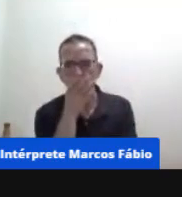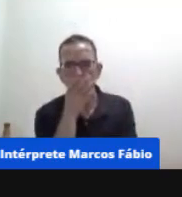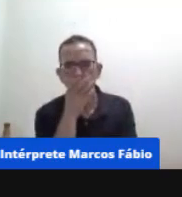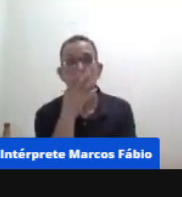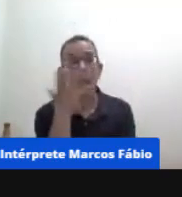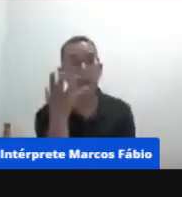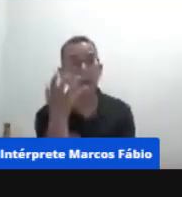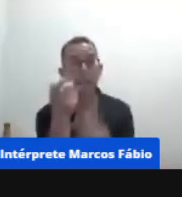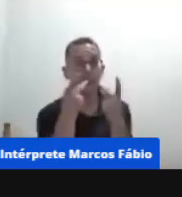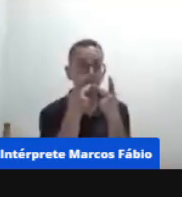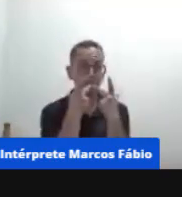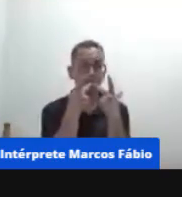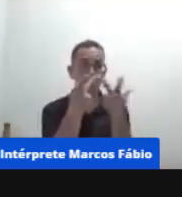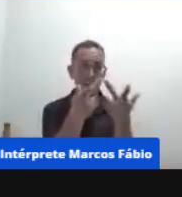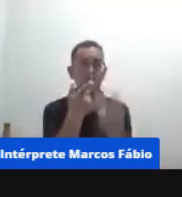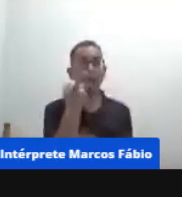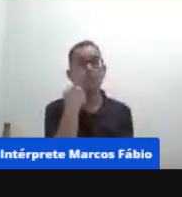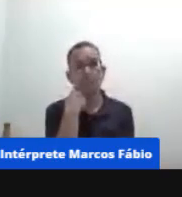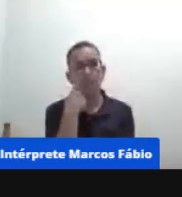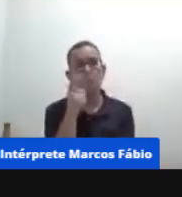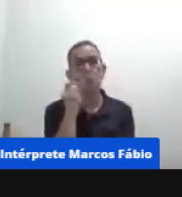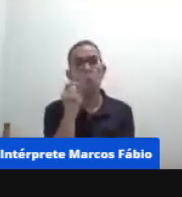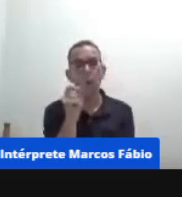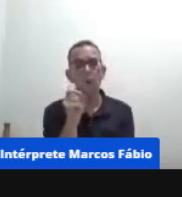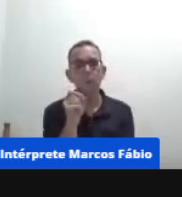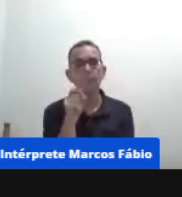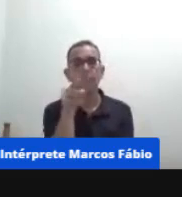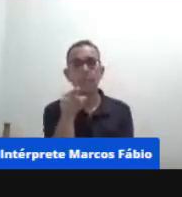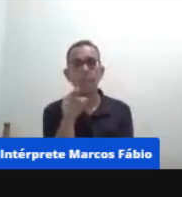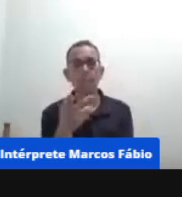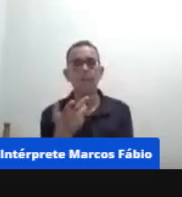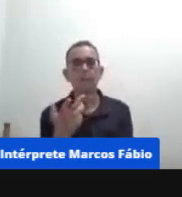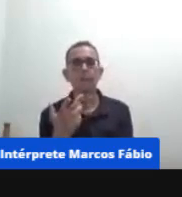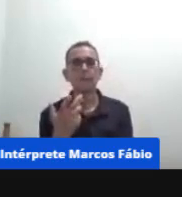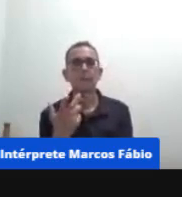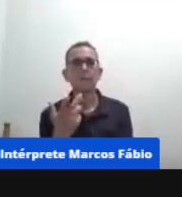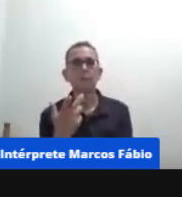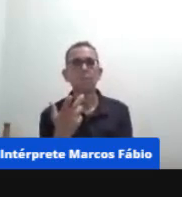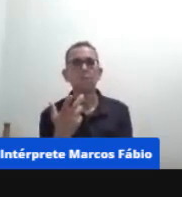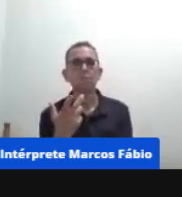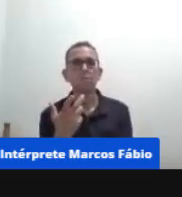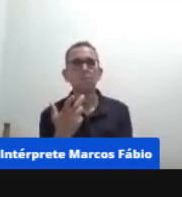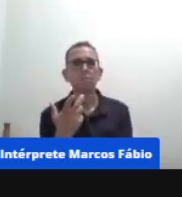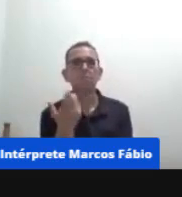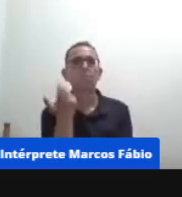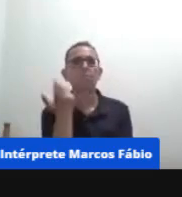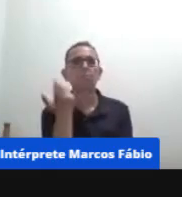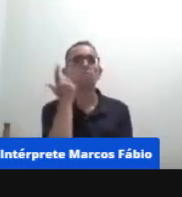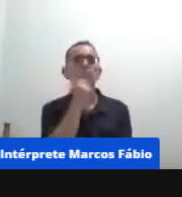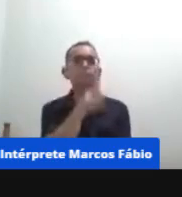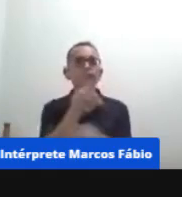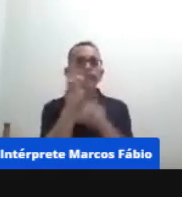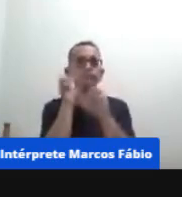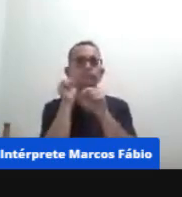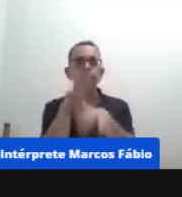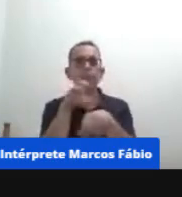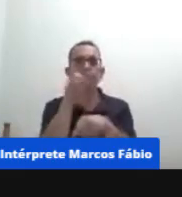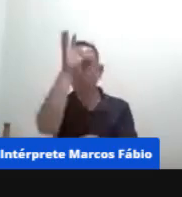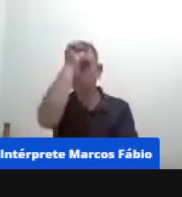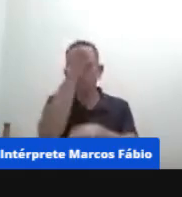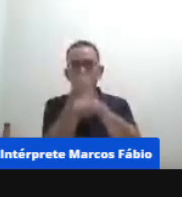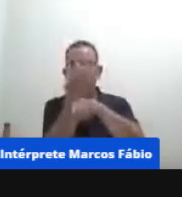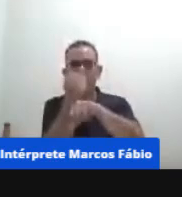vai ver, por exemplo, numa questão de situação de alfabetização, a gente tem aí uma